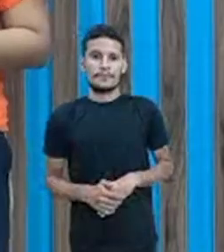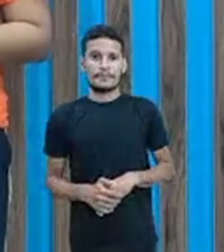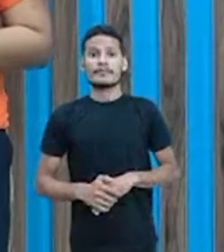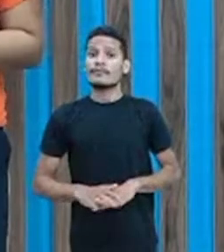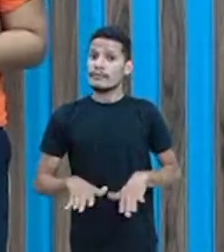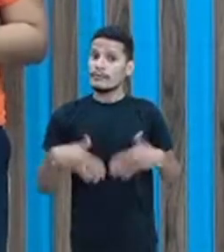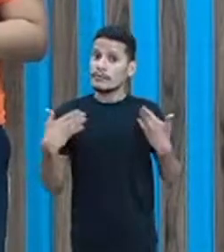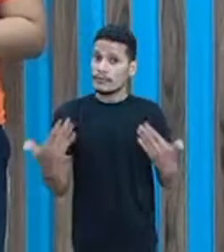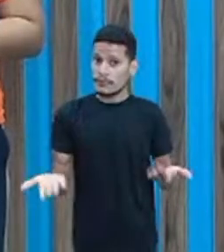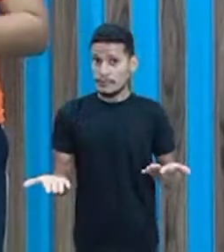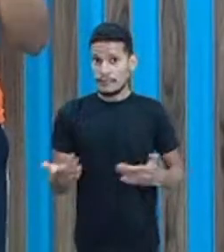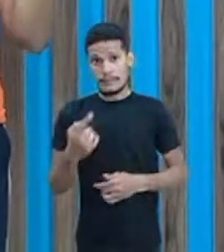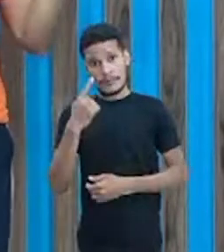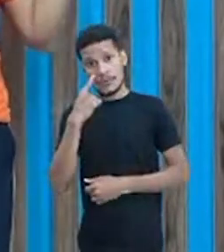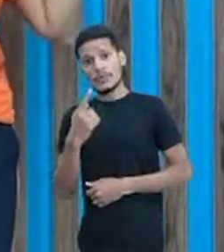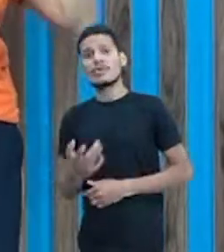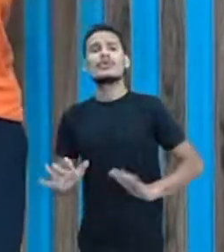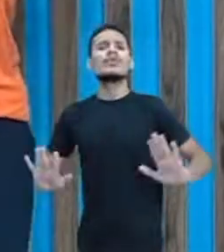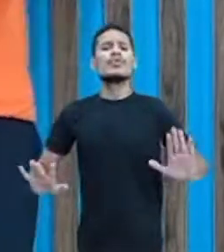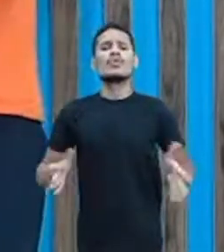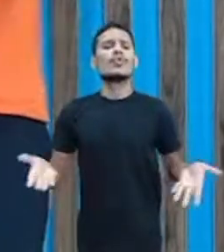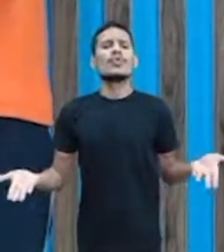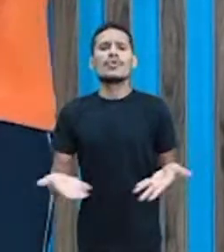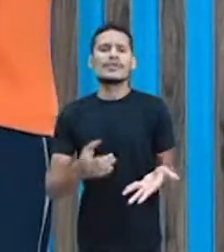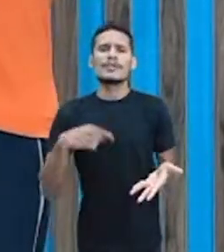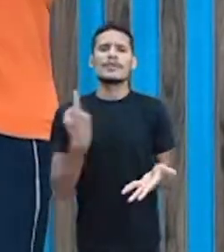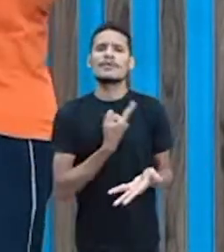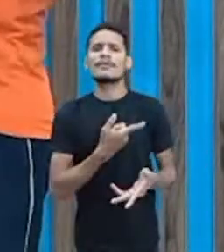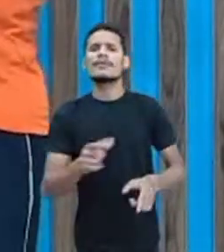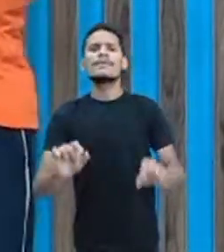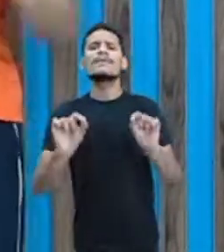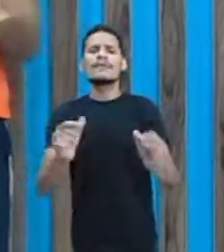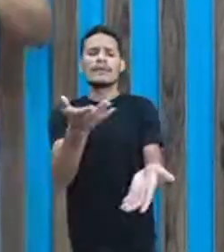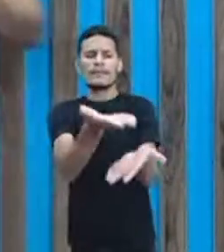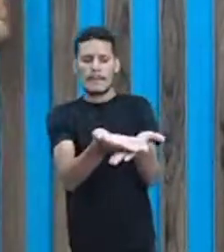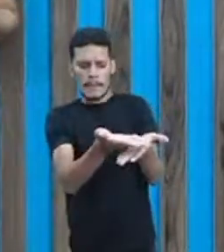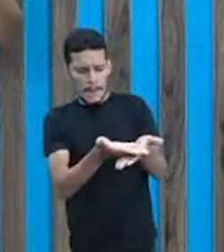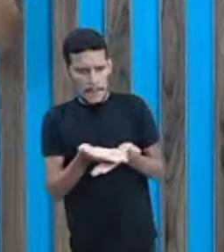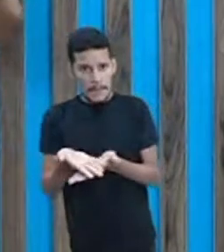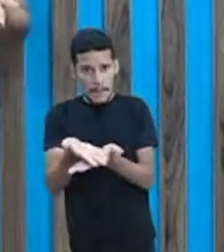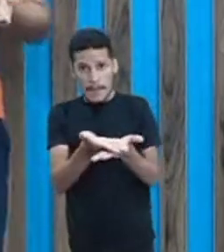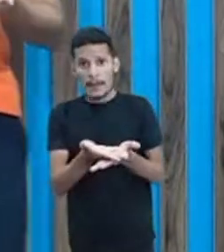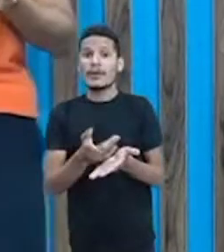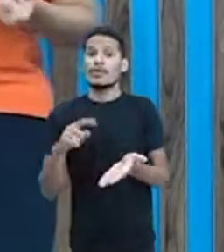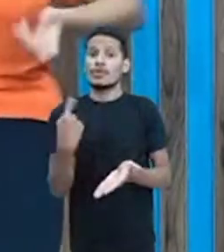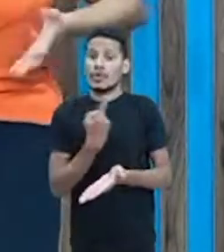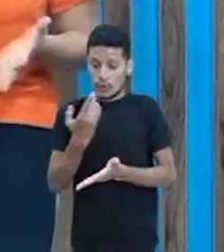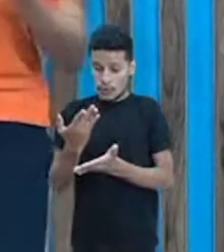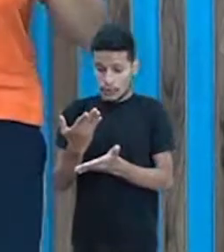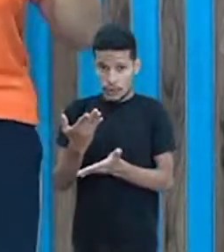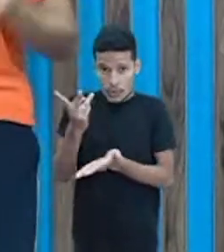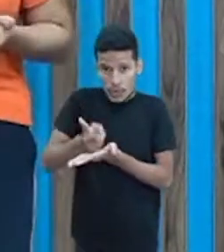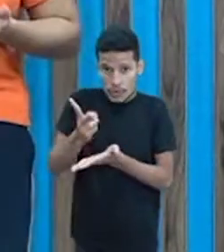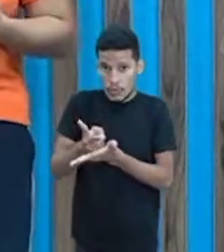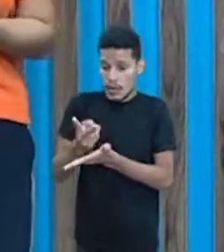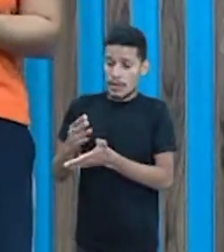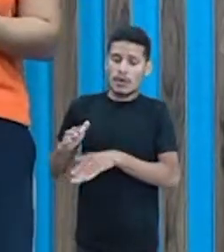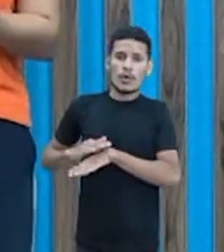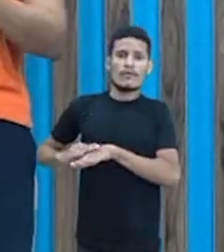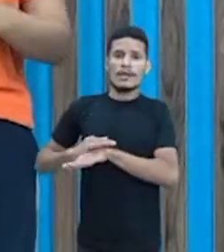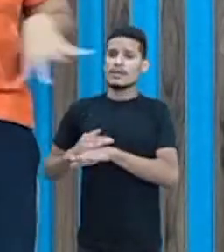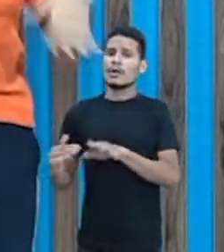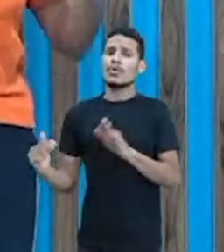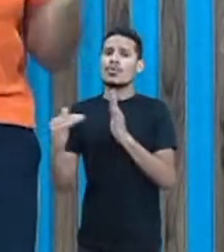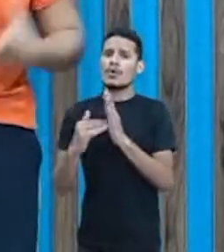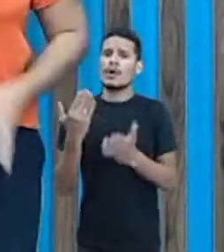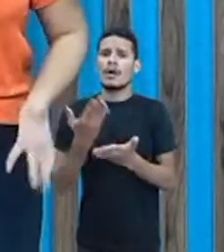Certo? Então, o que nós vamos ver hoje, vocês podem perguntar. Nós vamos continuar a conversa da última aula